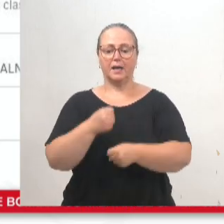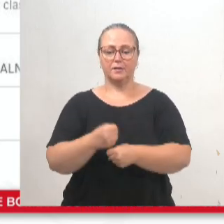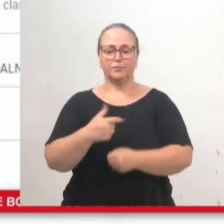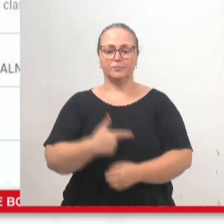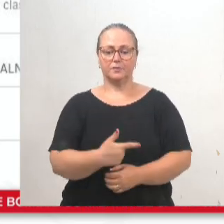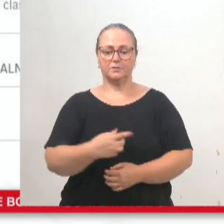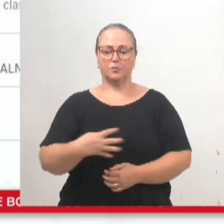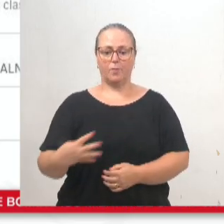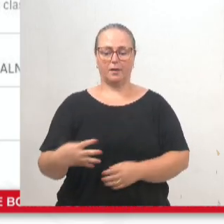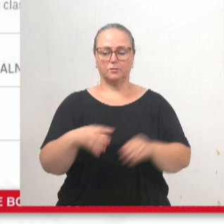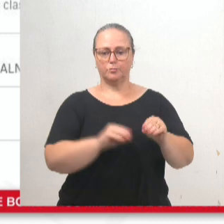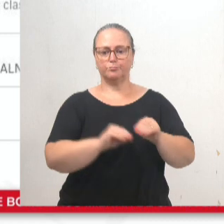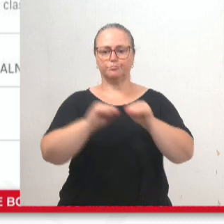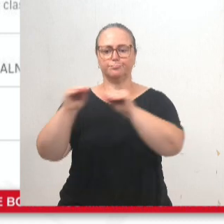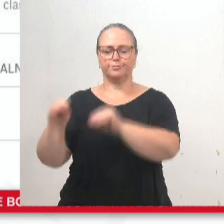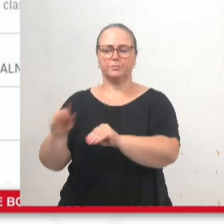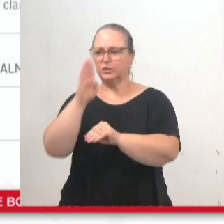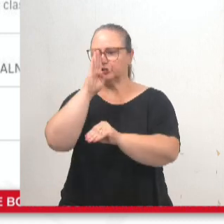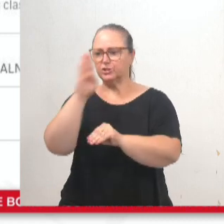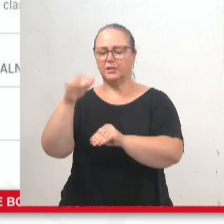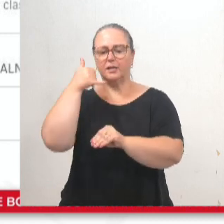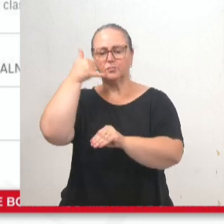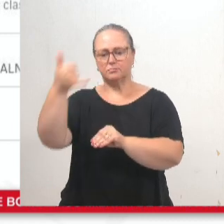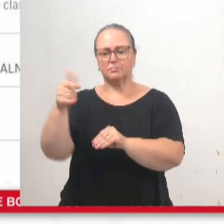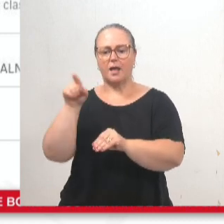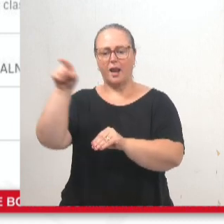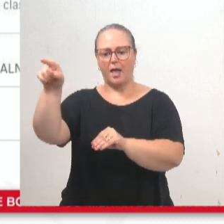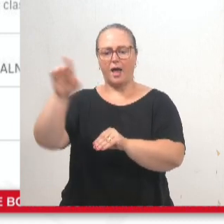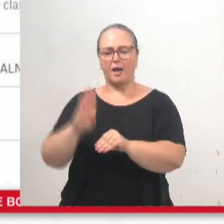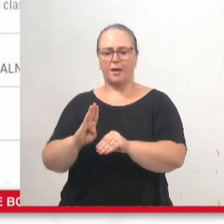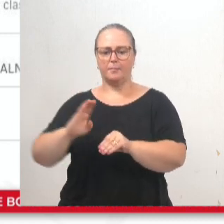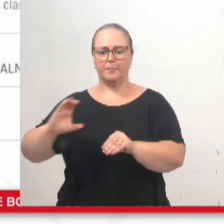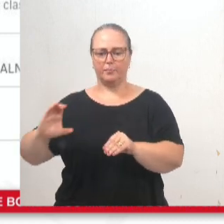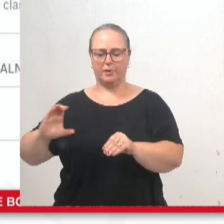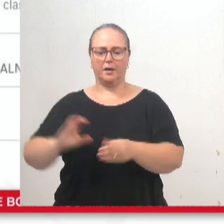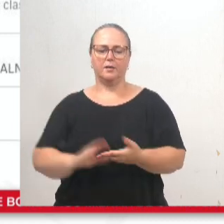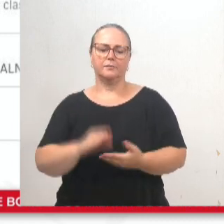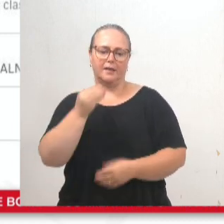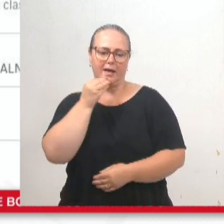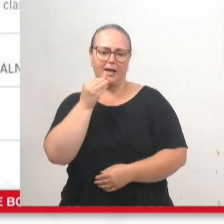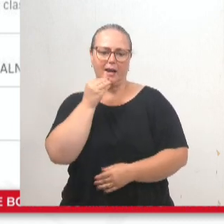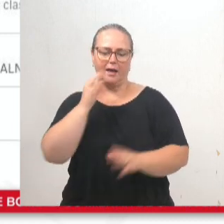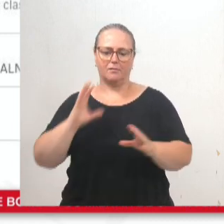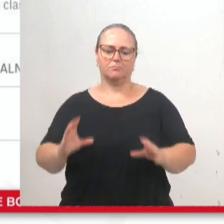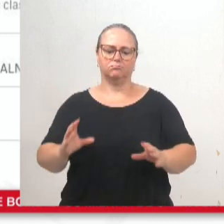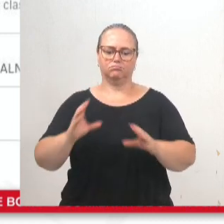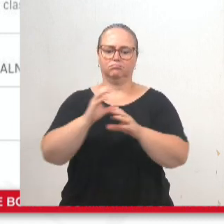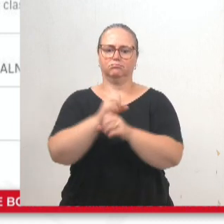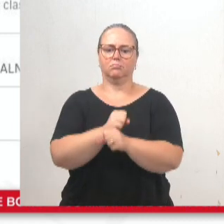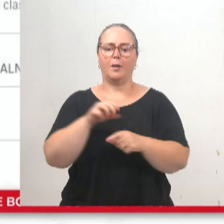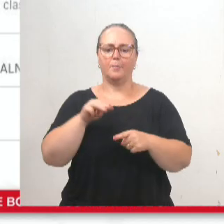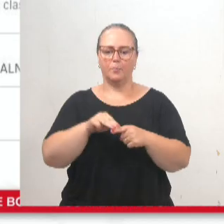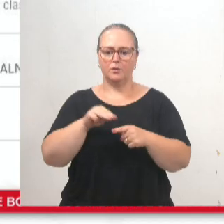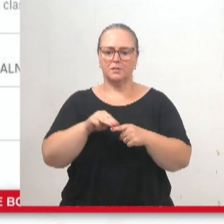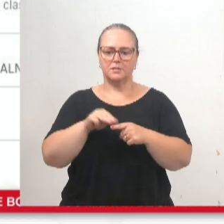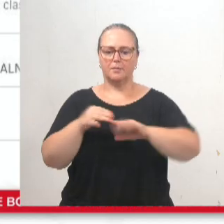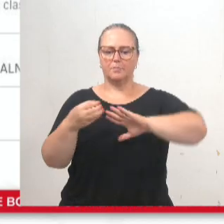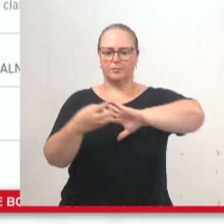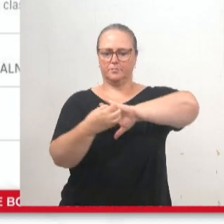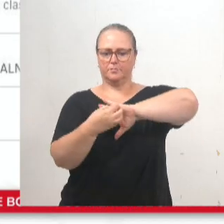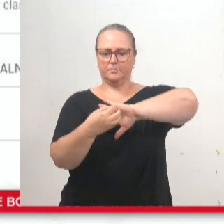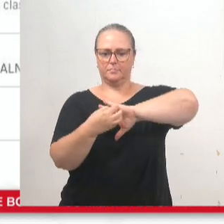migração. Tá? Então, a migração aí que assim, já aparece uma quantidade de ligações muito superior, porque envolve uma quantidade de municípios muito maior, mais